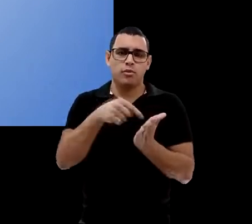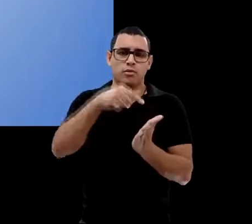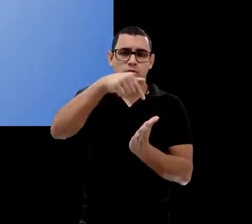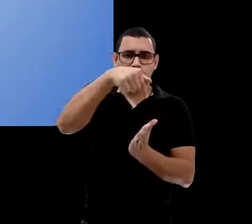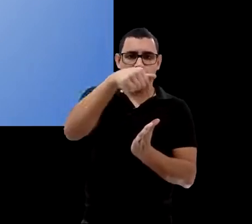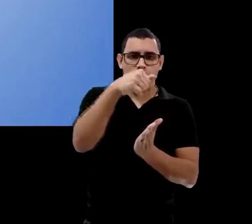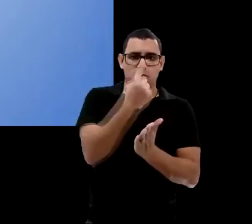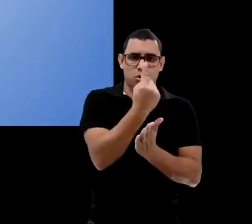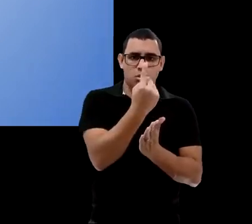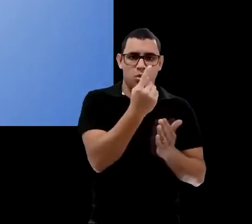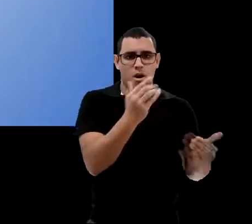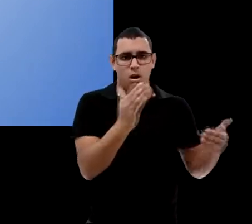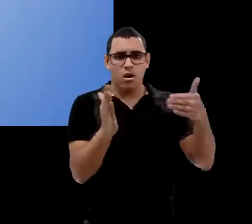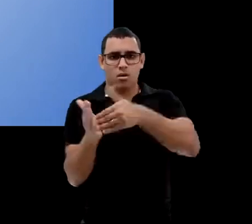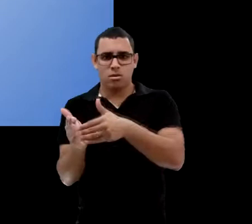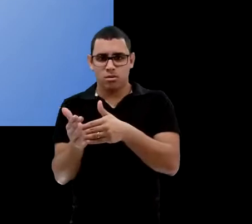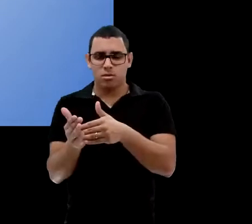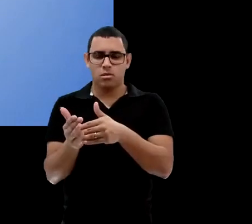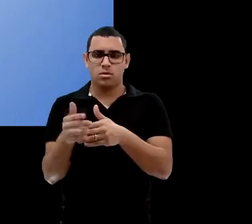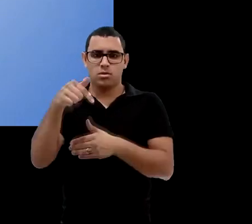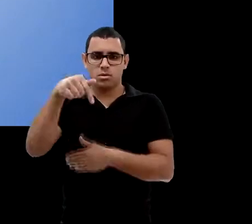página 71 até a página